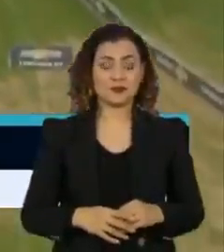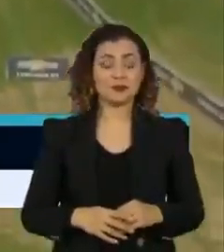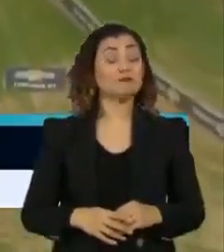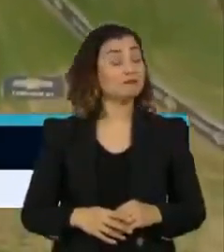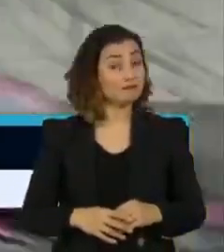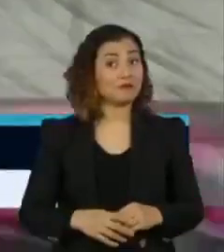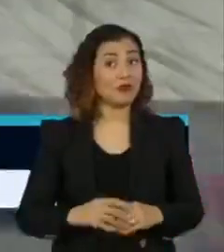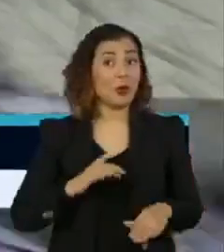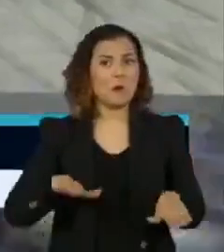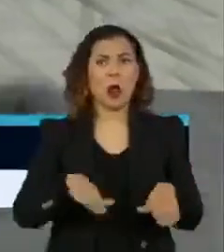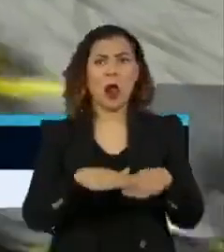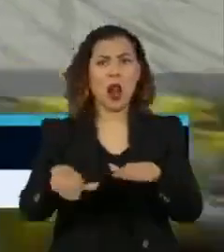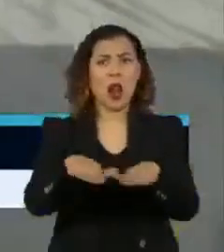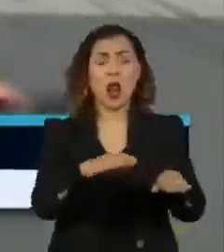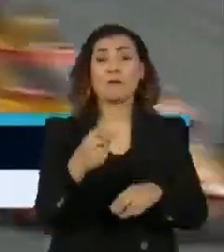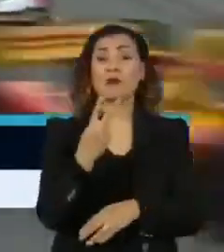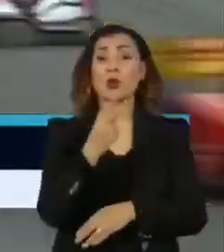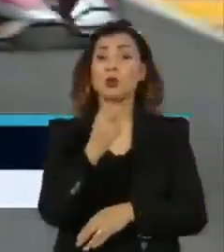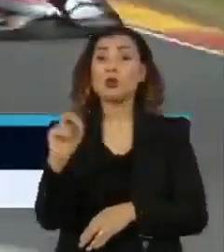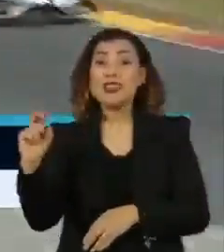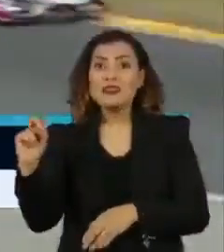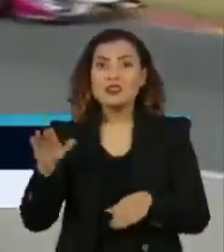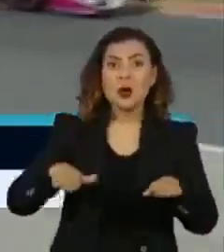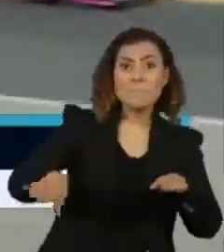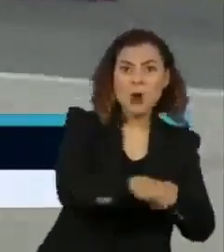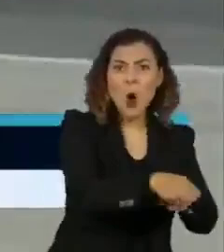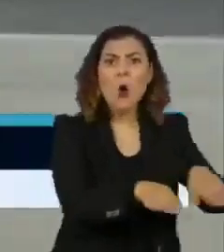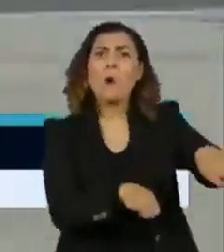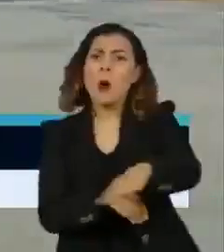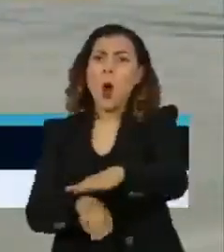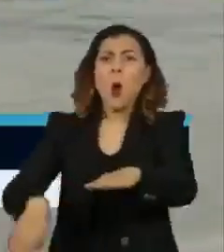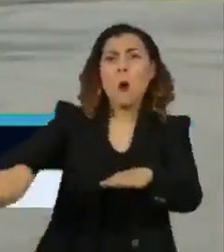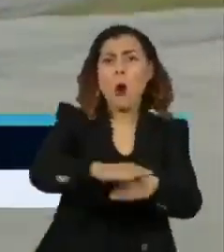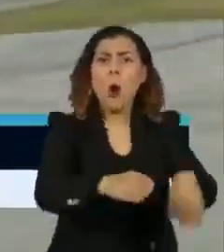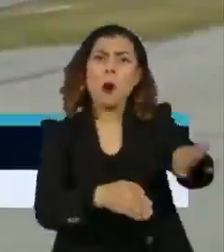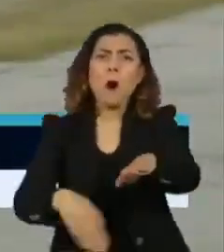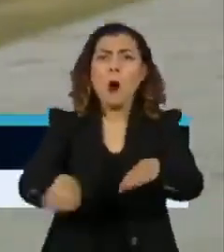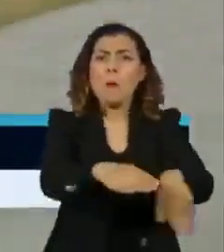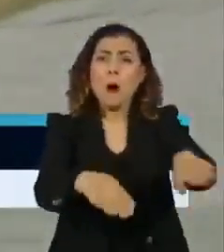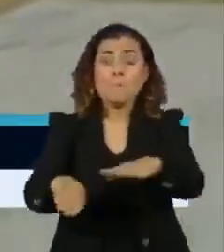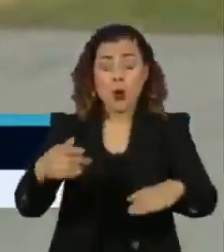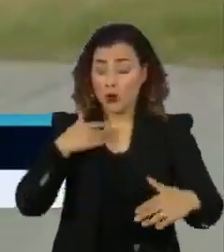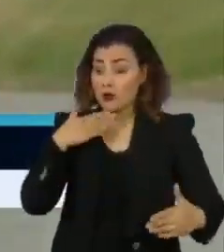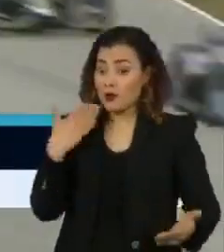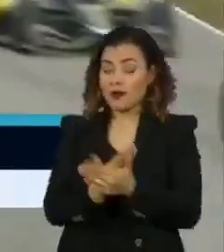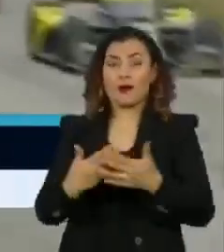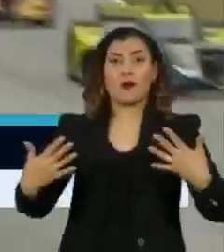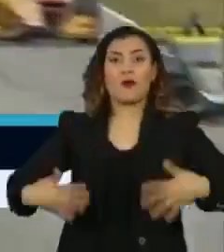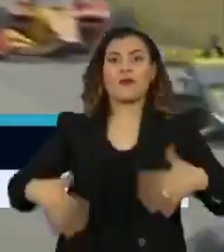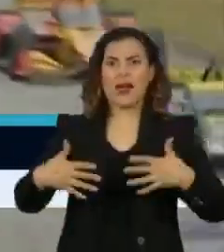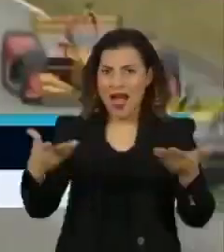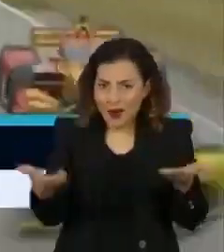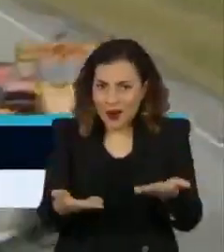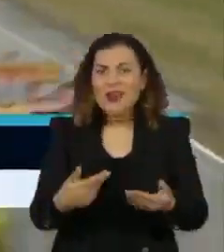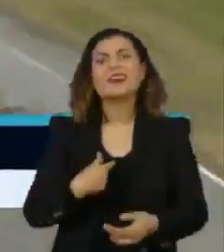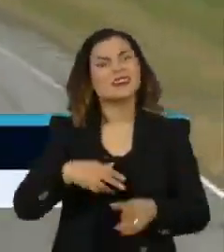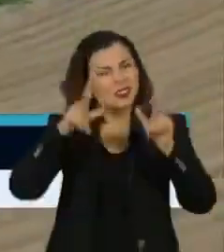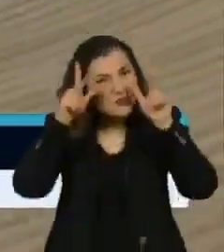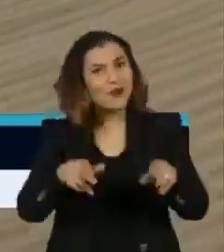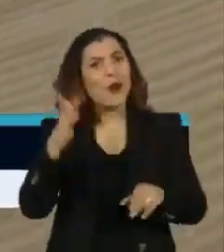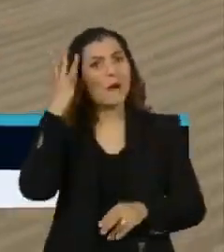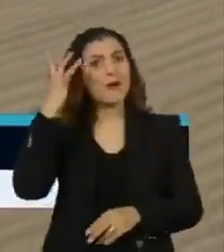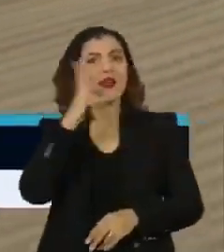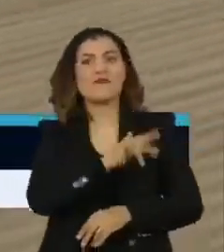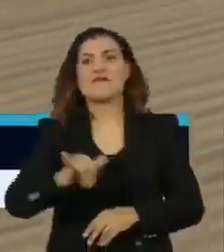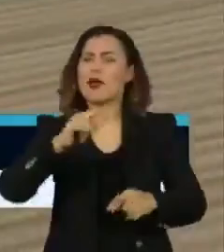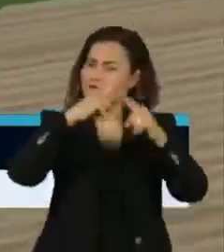Depois de uma prova com mais de 200 ultrapassagens há 2 semanas em Elkhart Lake, dá para acreditar que não vai ser diferente em Mid-Ohio. E